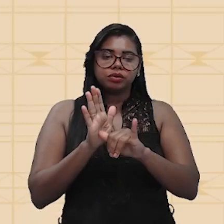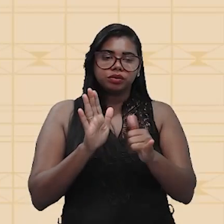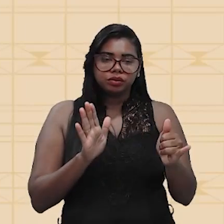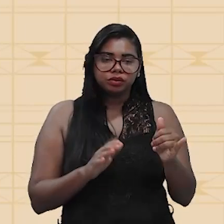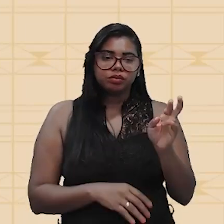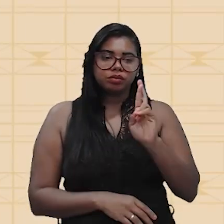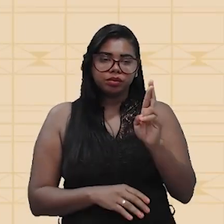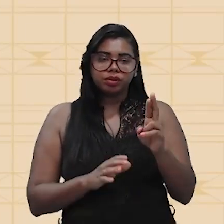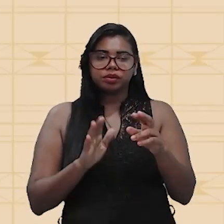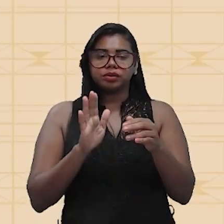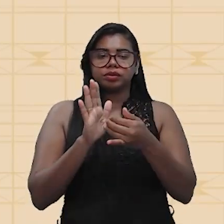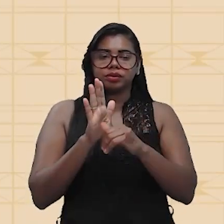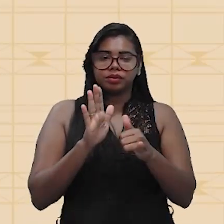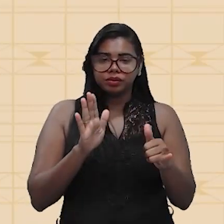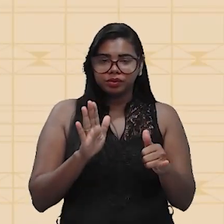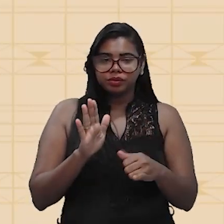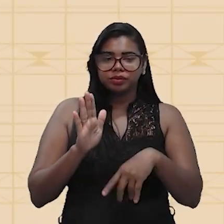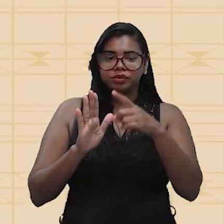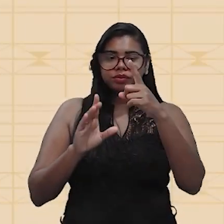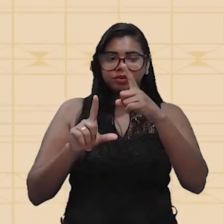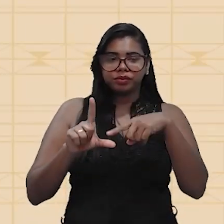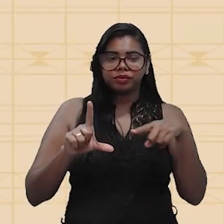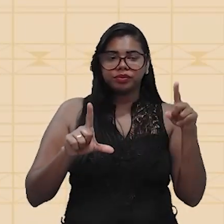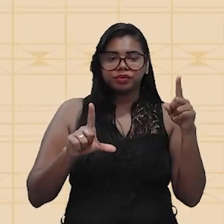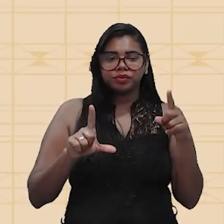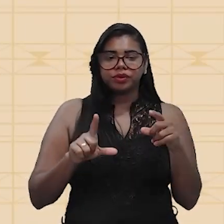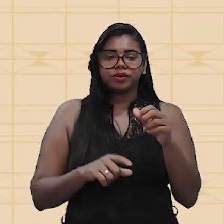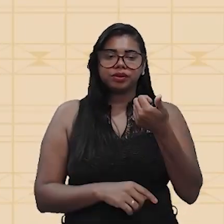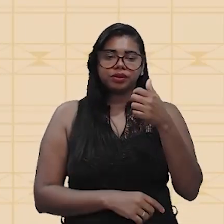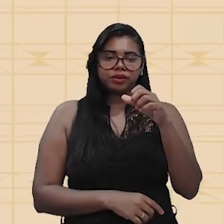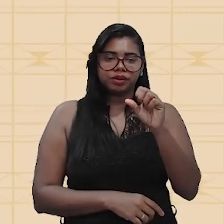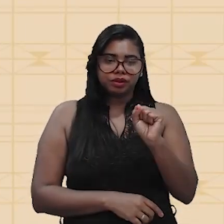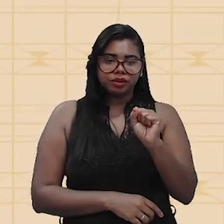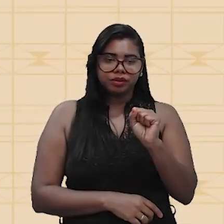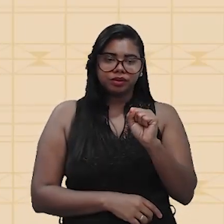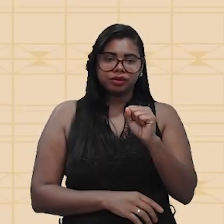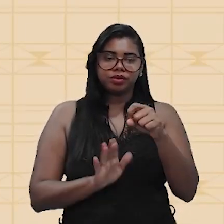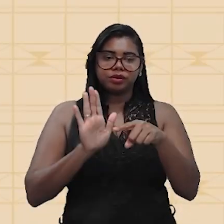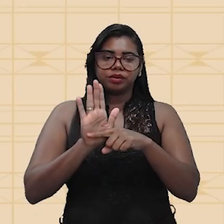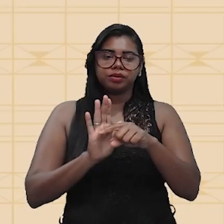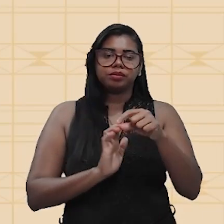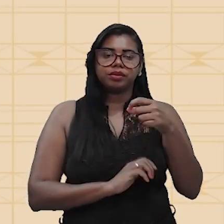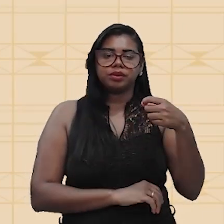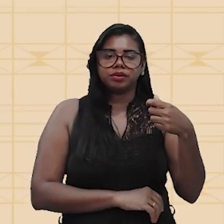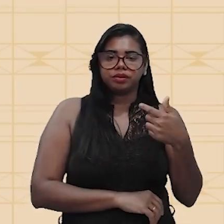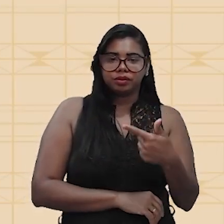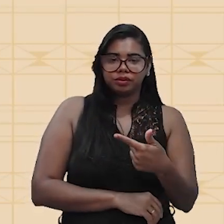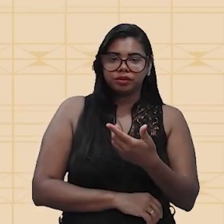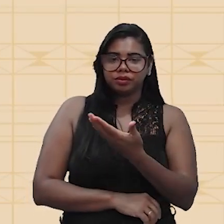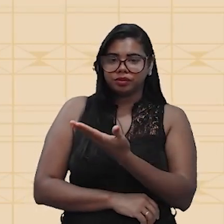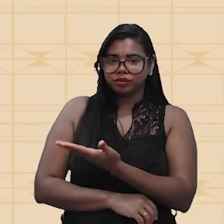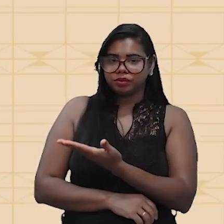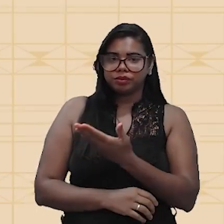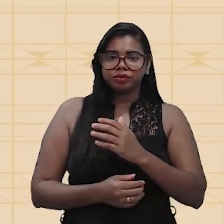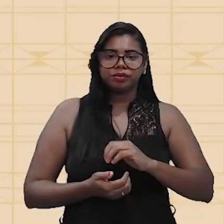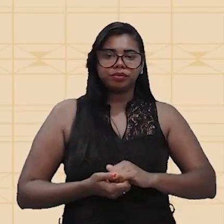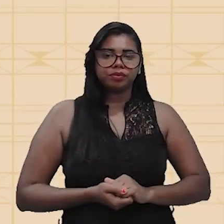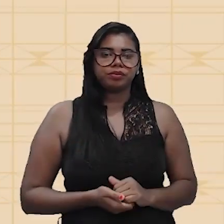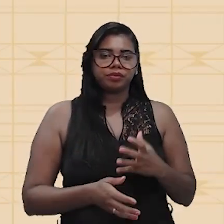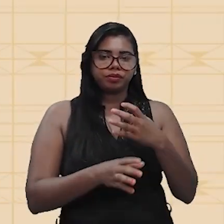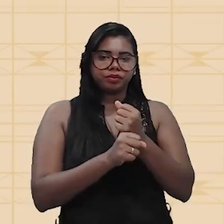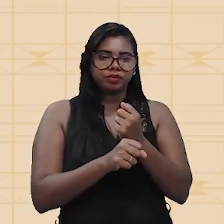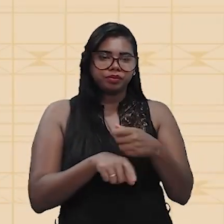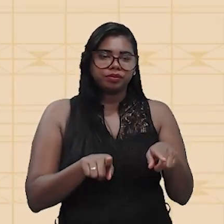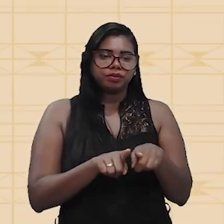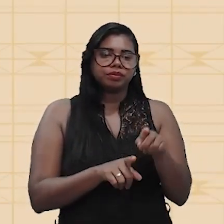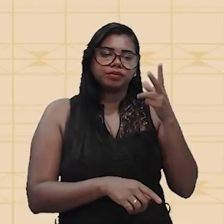nesse nosso caso vai ser 18 menos 12, ficando 6 volts. Na sequência, você vai fazer um cálculo normal. Perceba